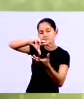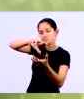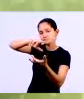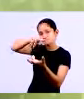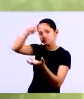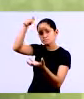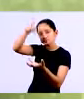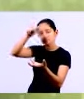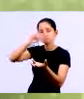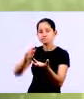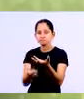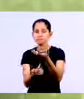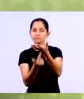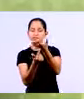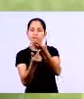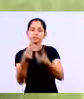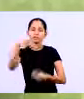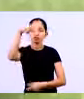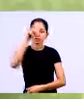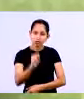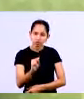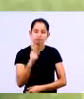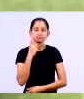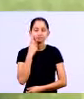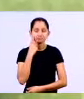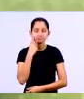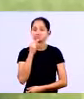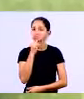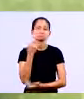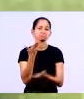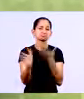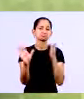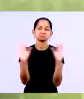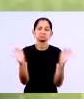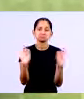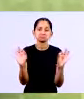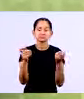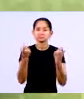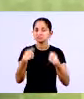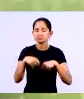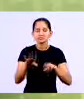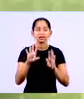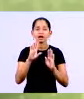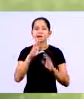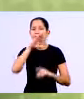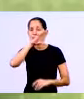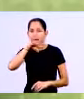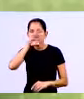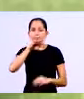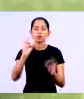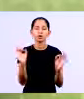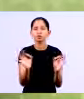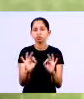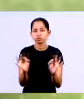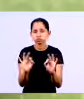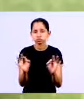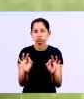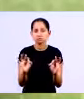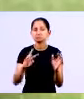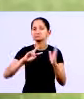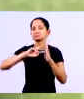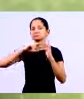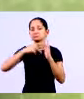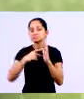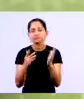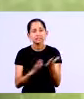Então, não tem mais. Perdeu realmente o acento. São acentos que não interferem na